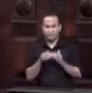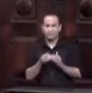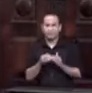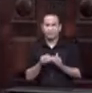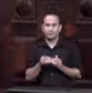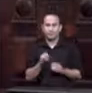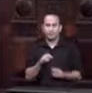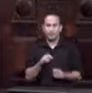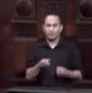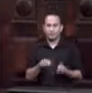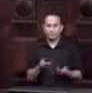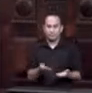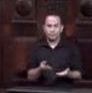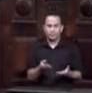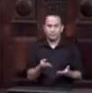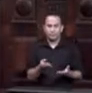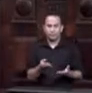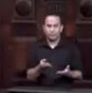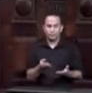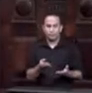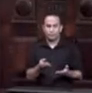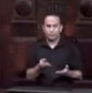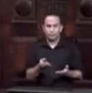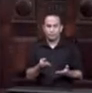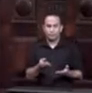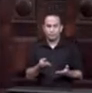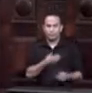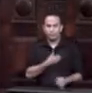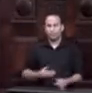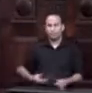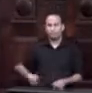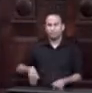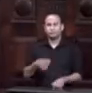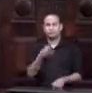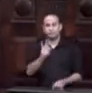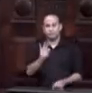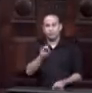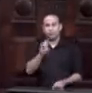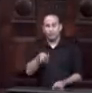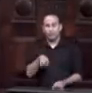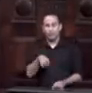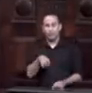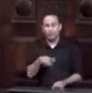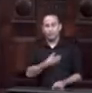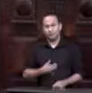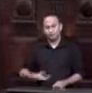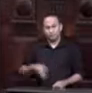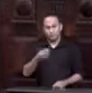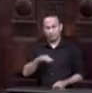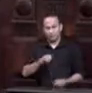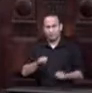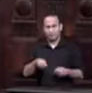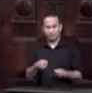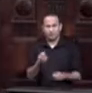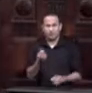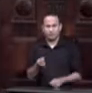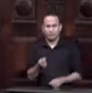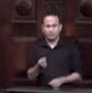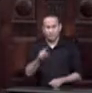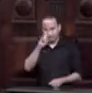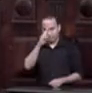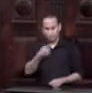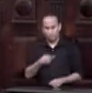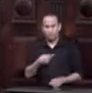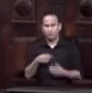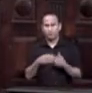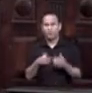está dando ao governo federal, quem está dando dinheiro e está dando empréstimo, é o governo federal, e o governo federal impôs, como